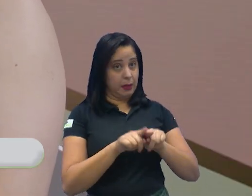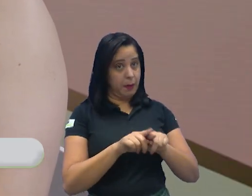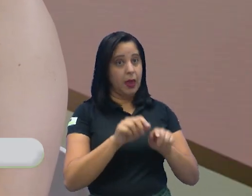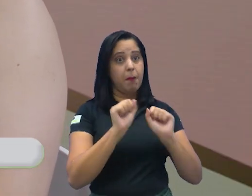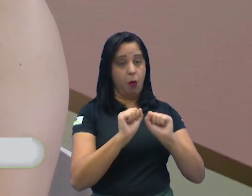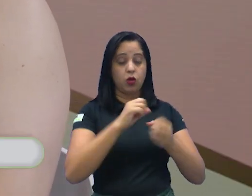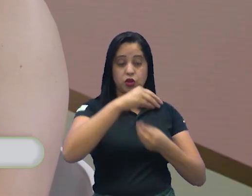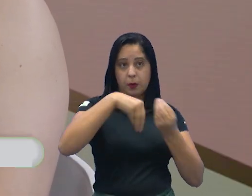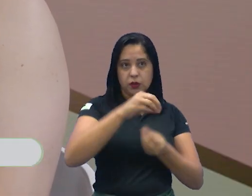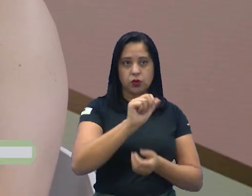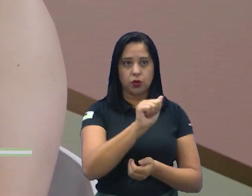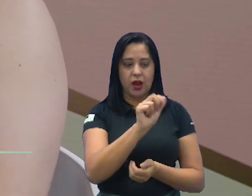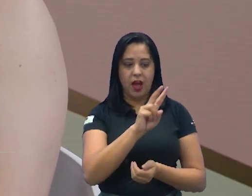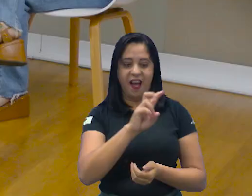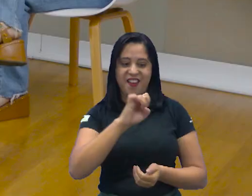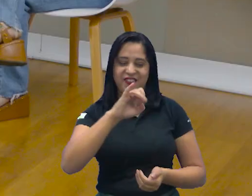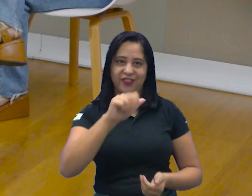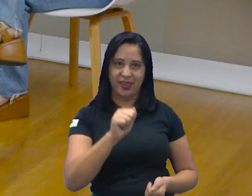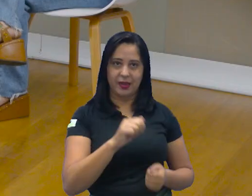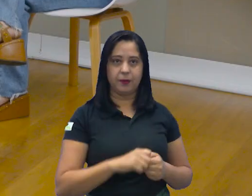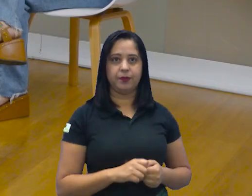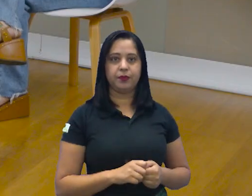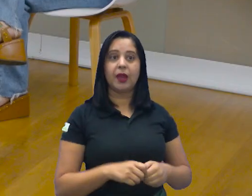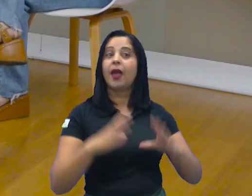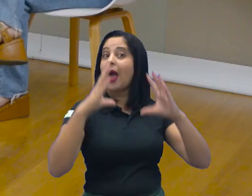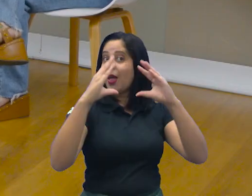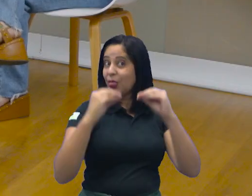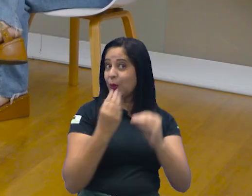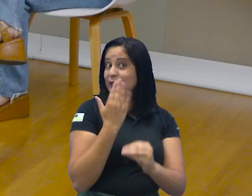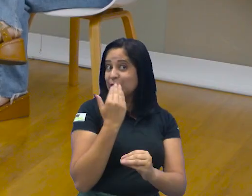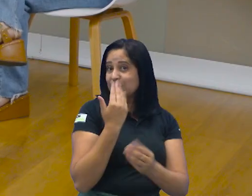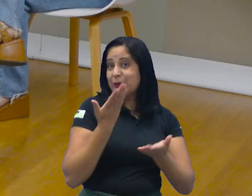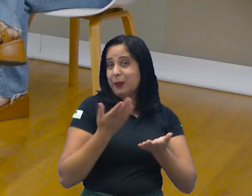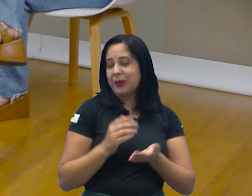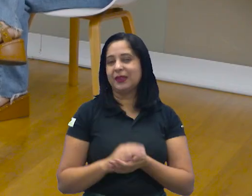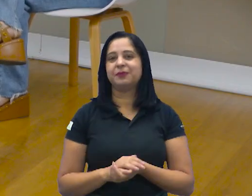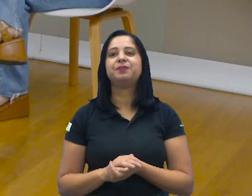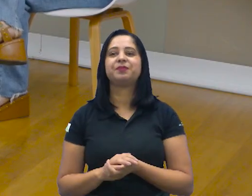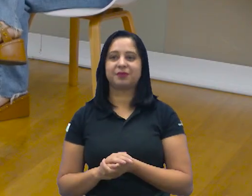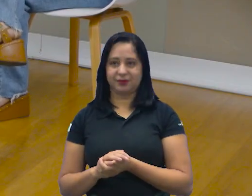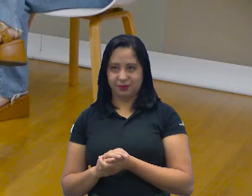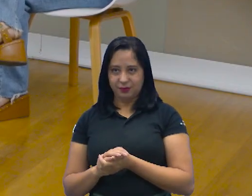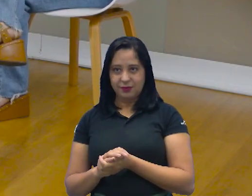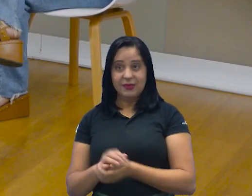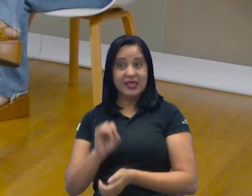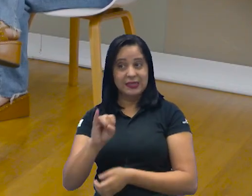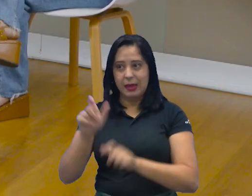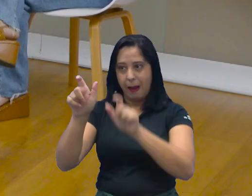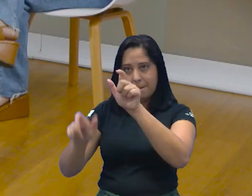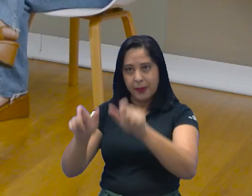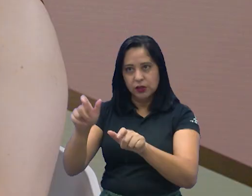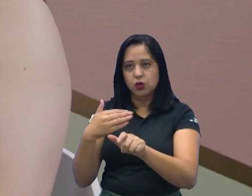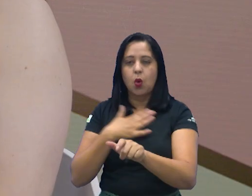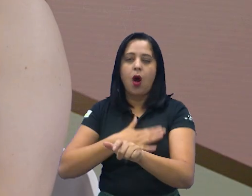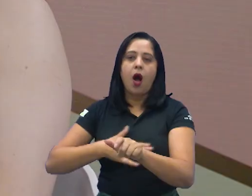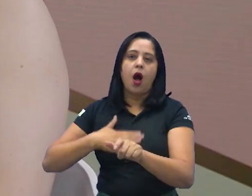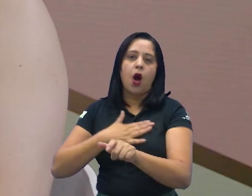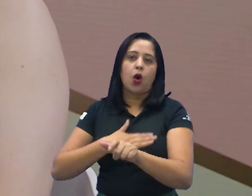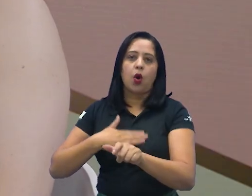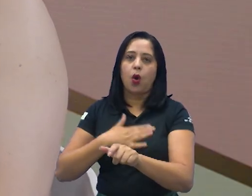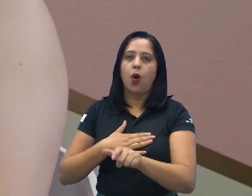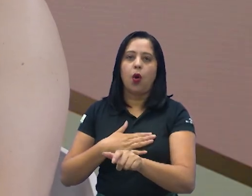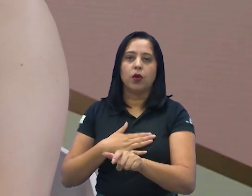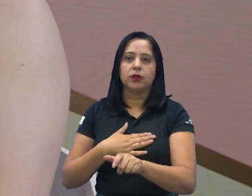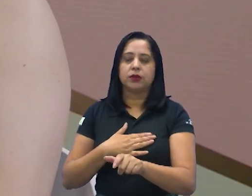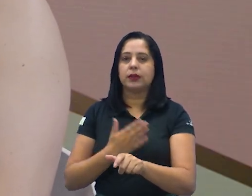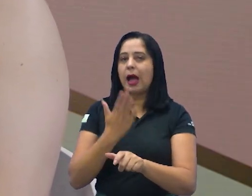fica um shake bem legal. Ai, que bacana. E no jantar? Jantar também, se a pessoa gostar de fazer aquela alimentação típica, almoço e